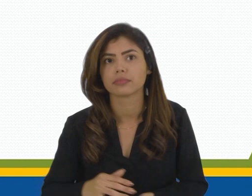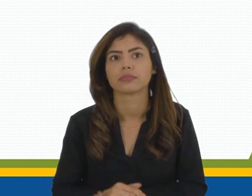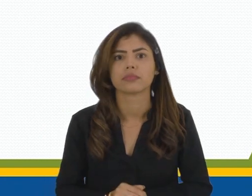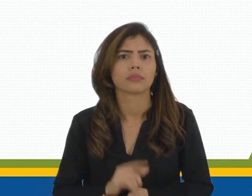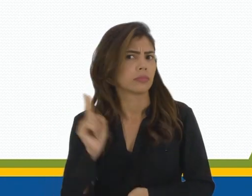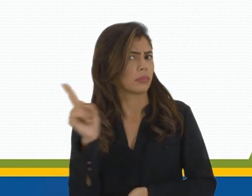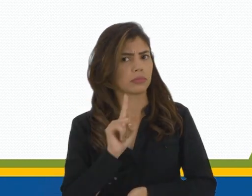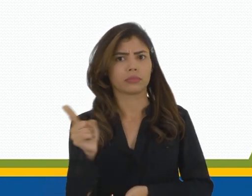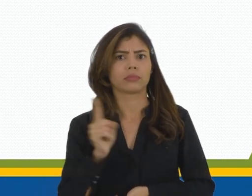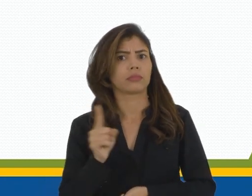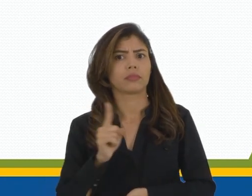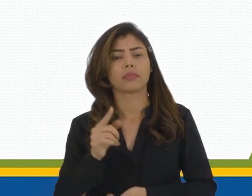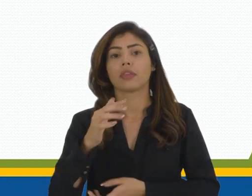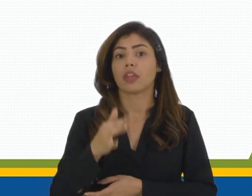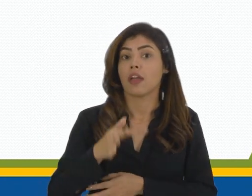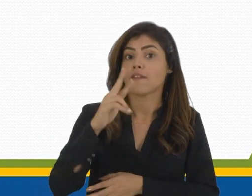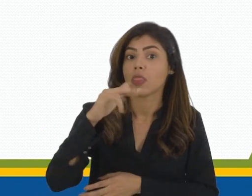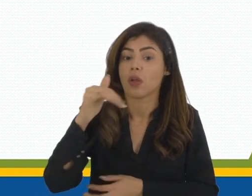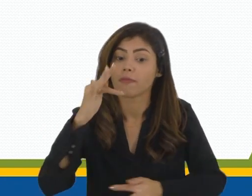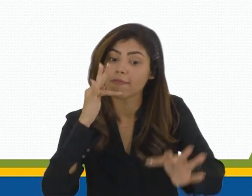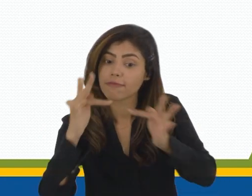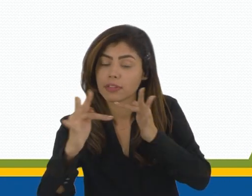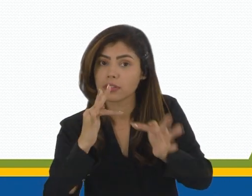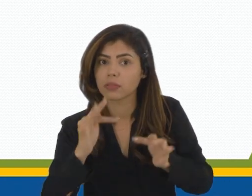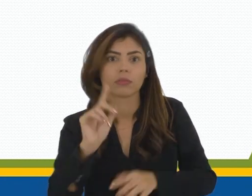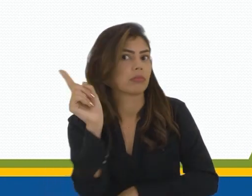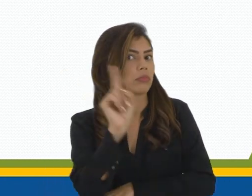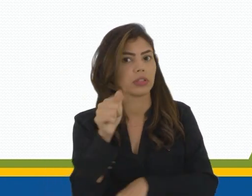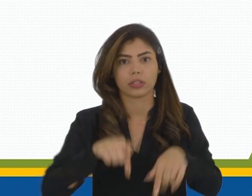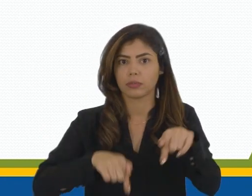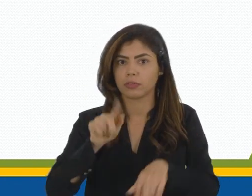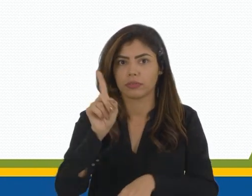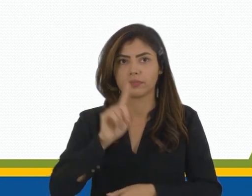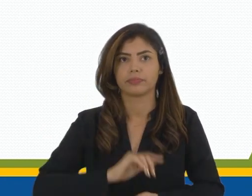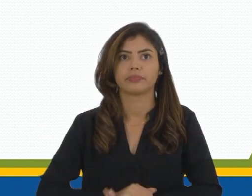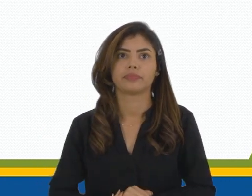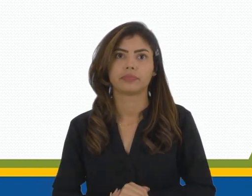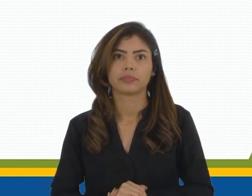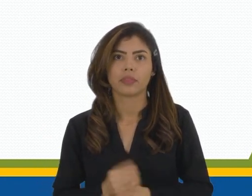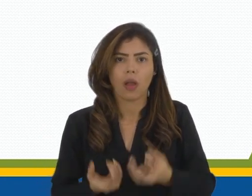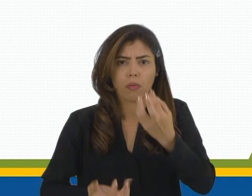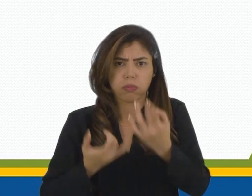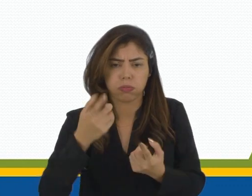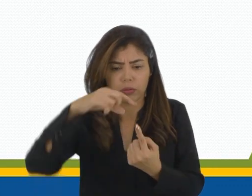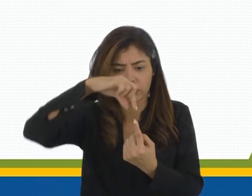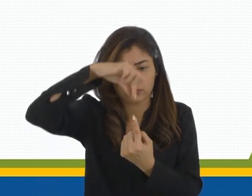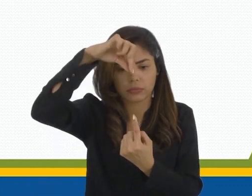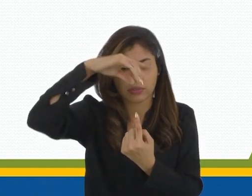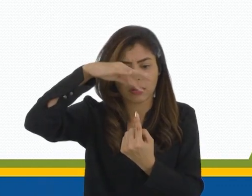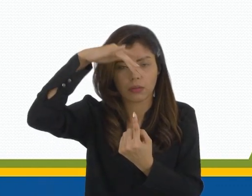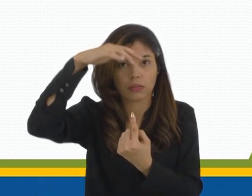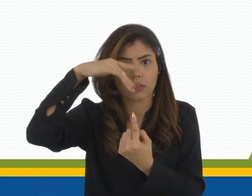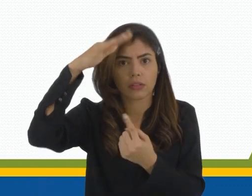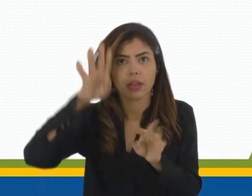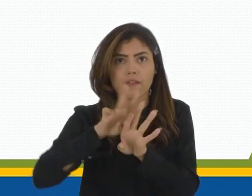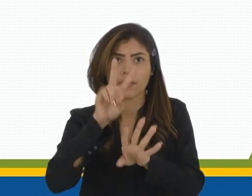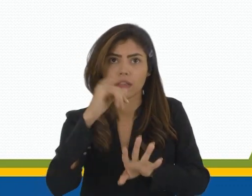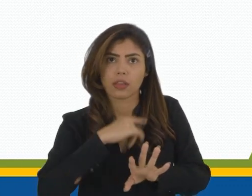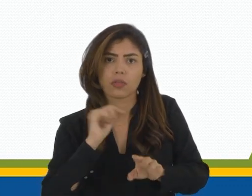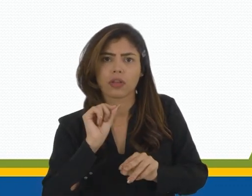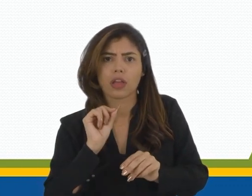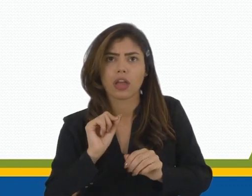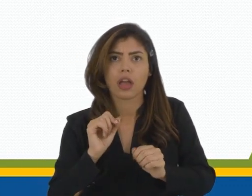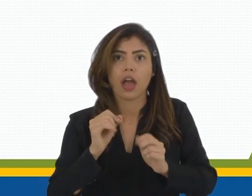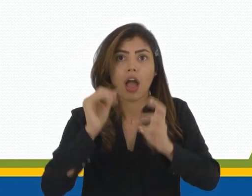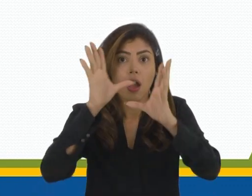o reflexo da luz ele é um fenômeno físico, não um fenômeno químico. A chama da vela. A chama da vela vai ter a queima